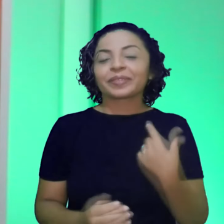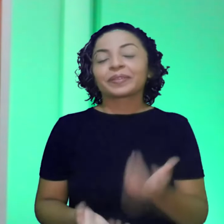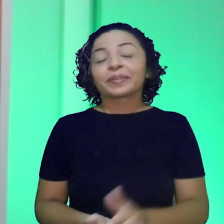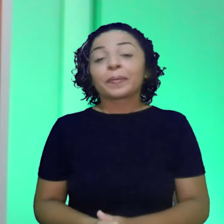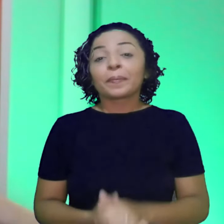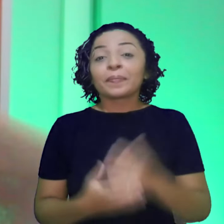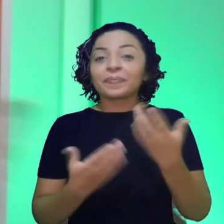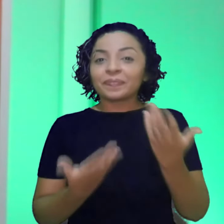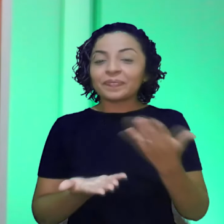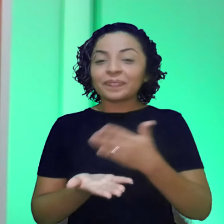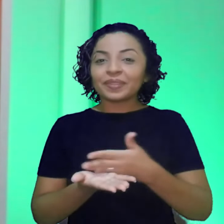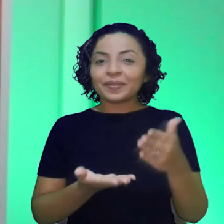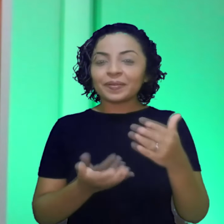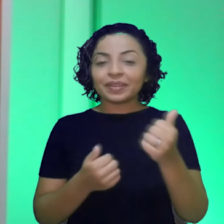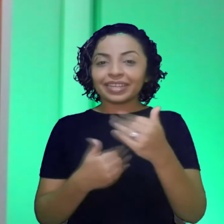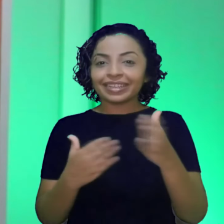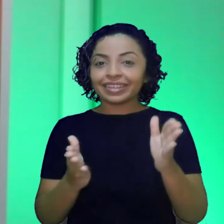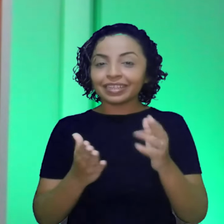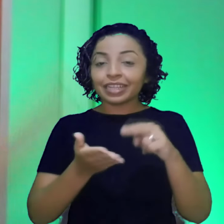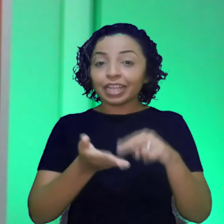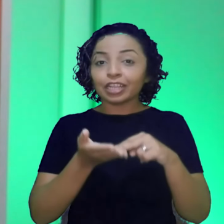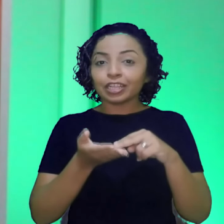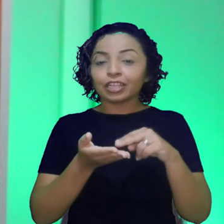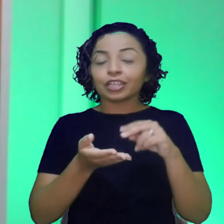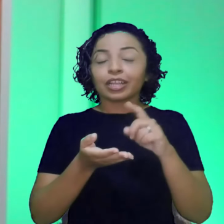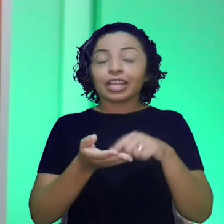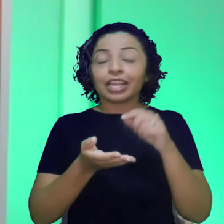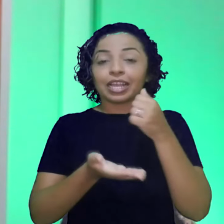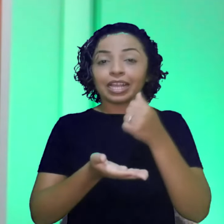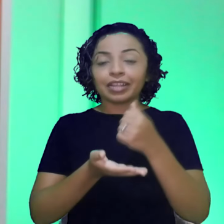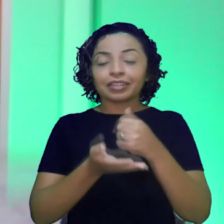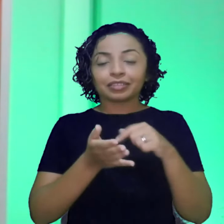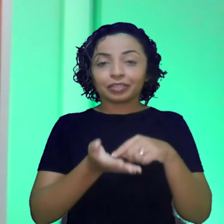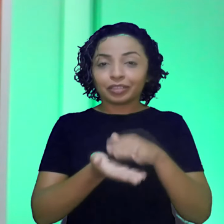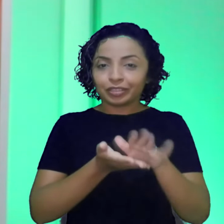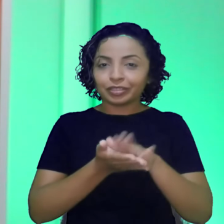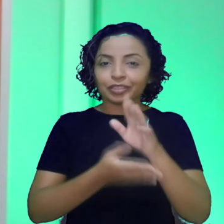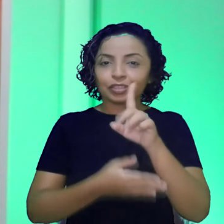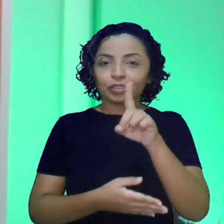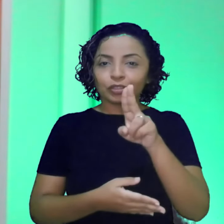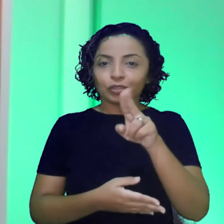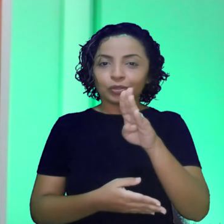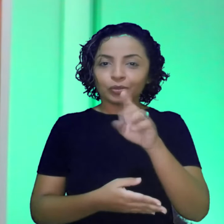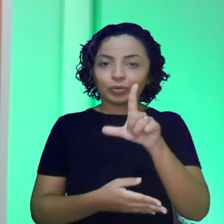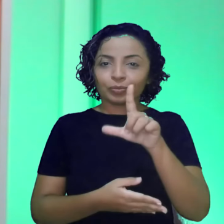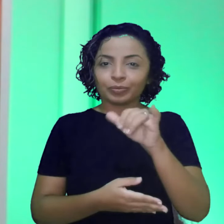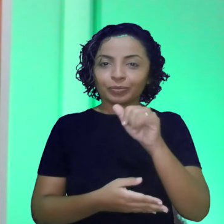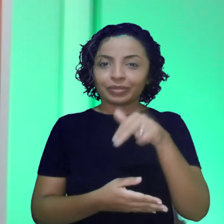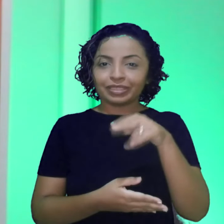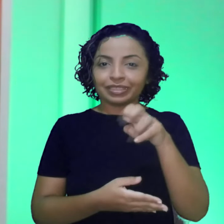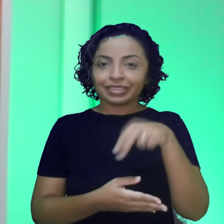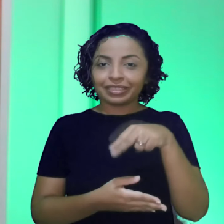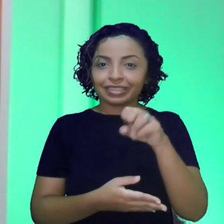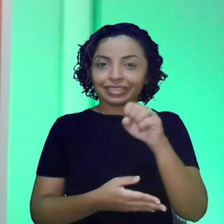dúvidas. Vamos lá começar por uma caixinha da editora Dublinense, que sempre tem bons